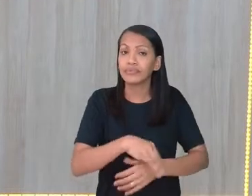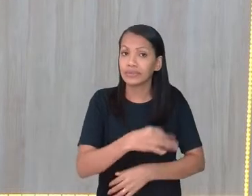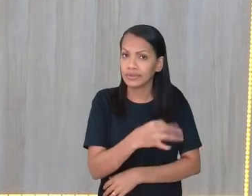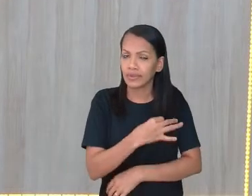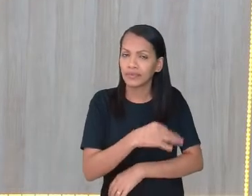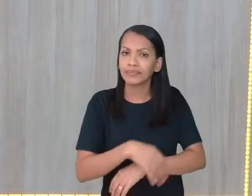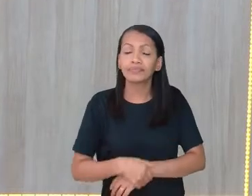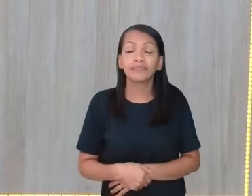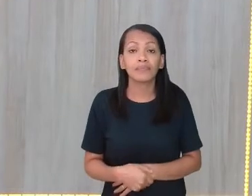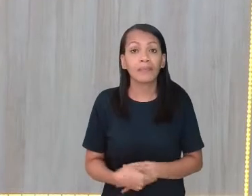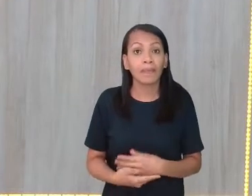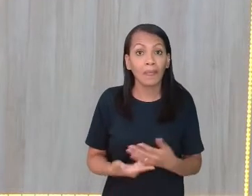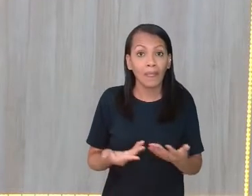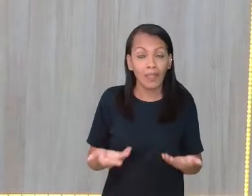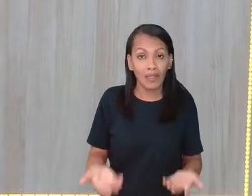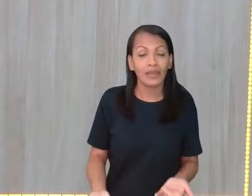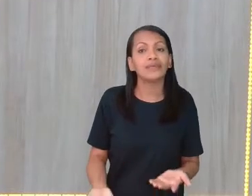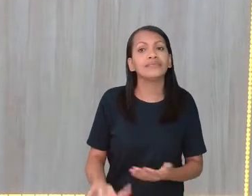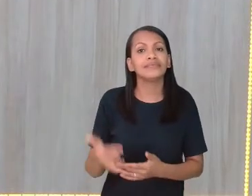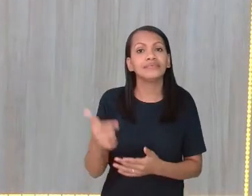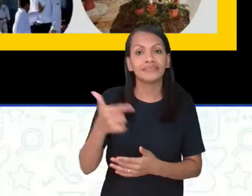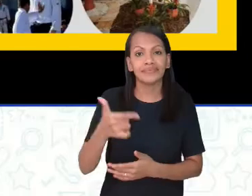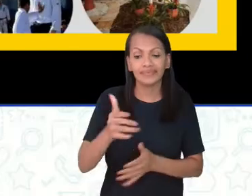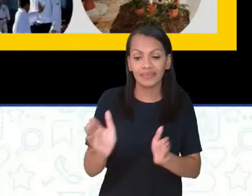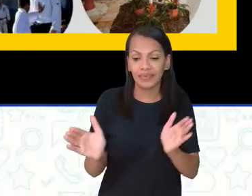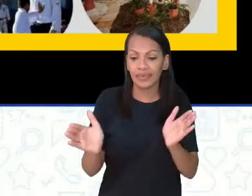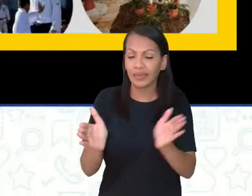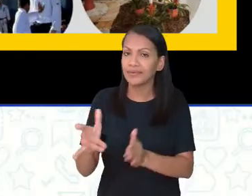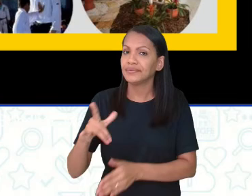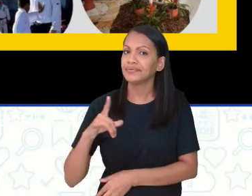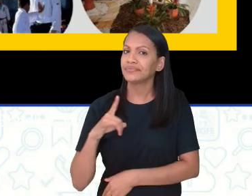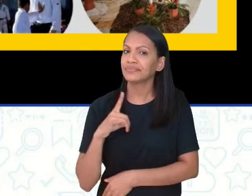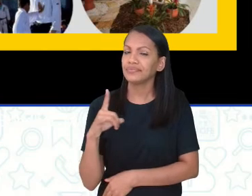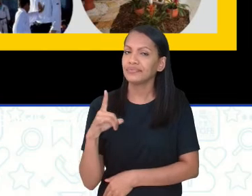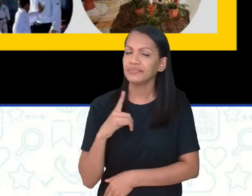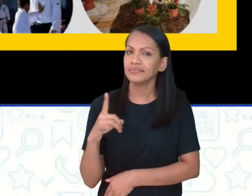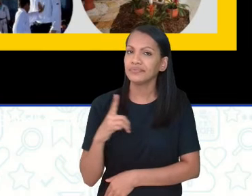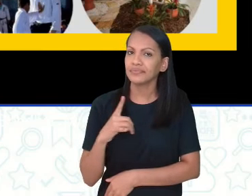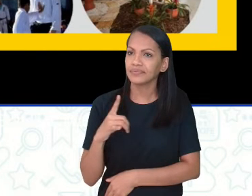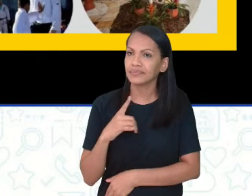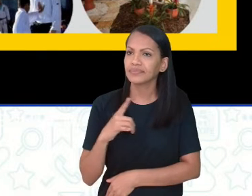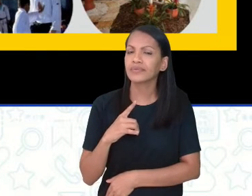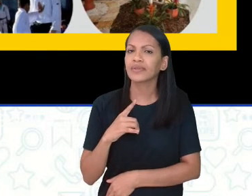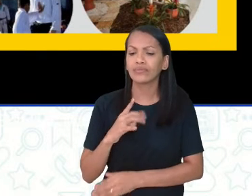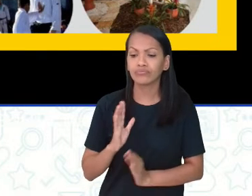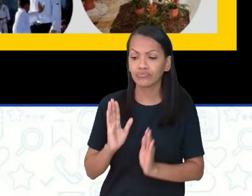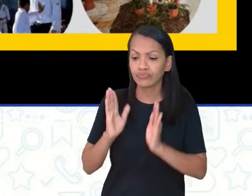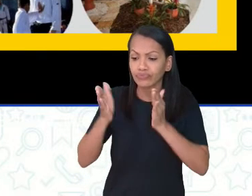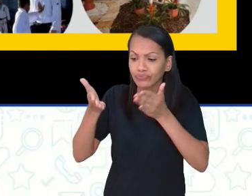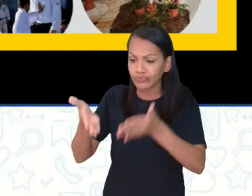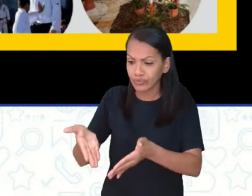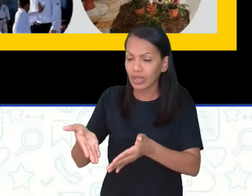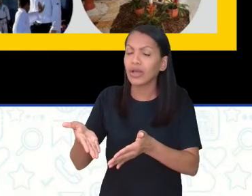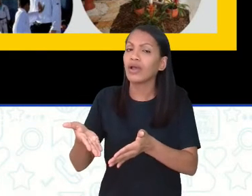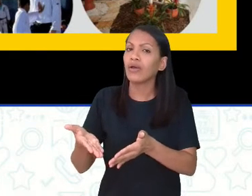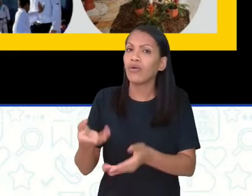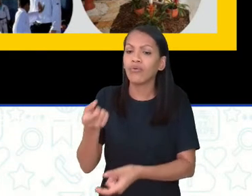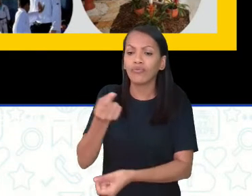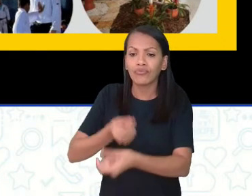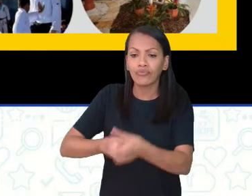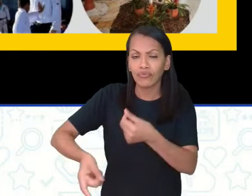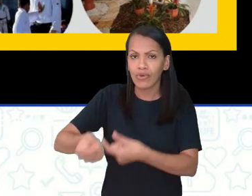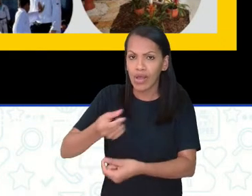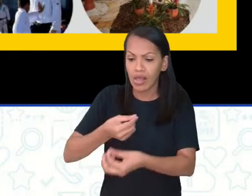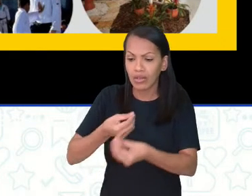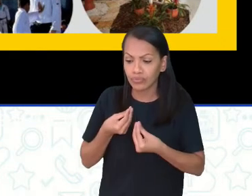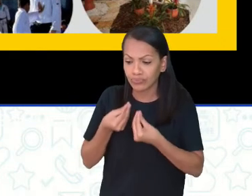certo? Aí, na segunda parte, no segundo ponto, nós temos a destinação de recursos públicos para